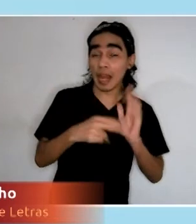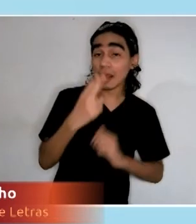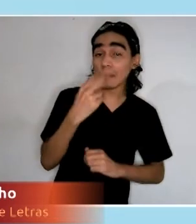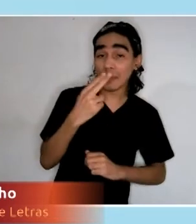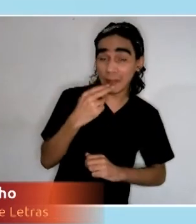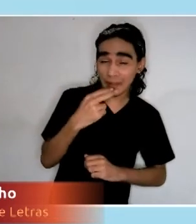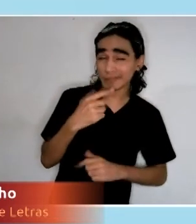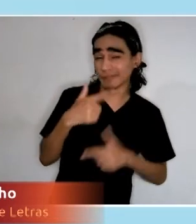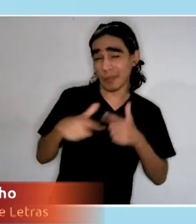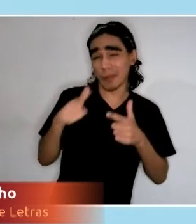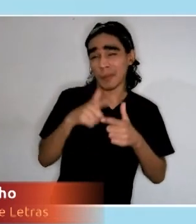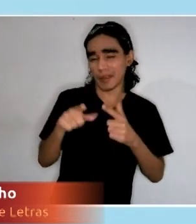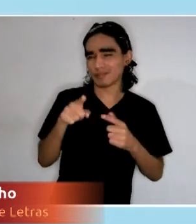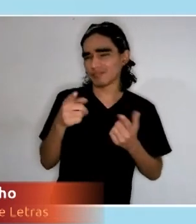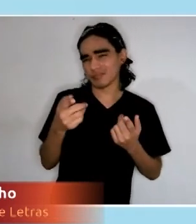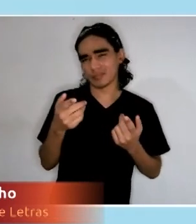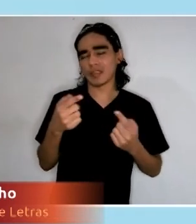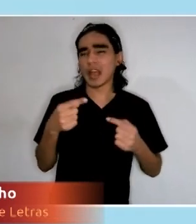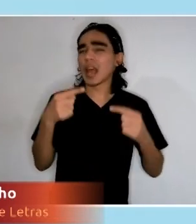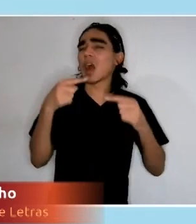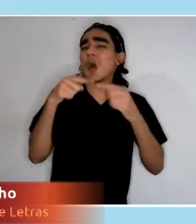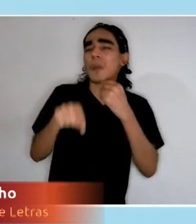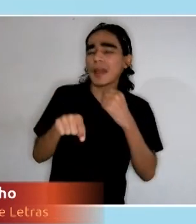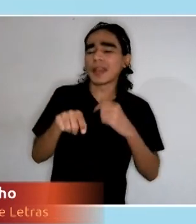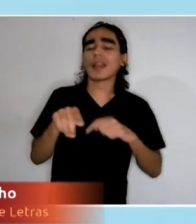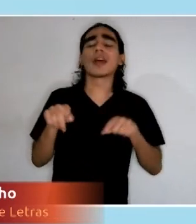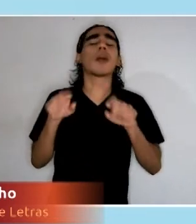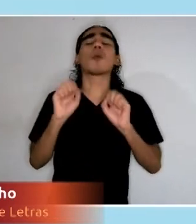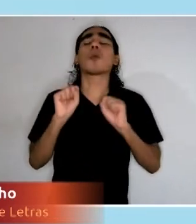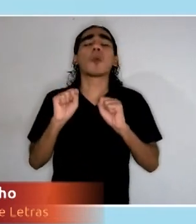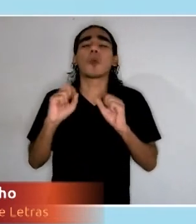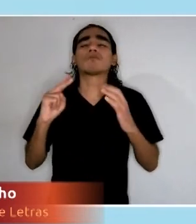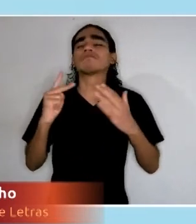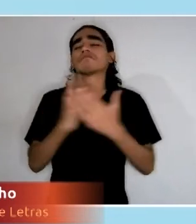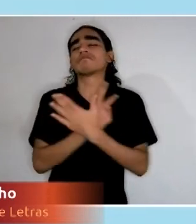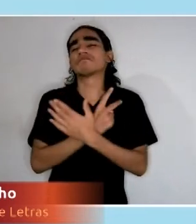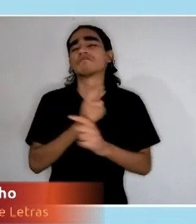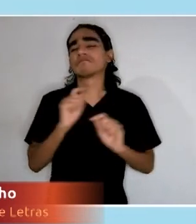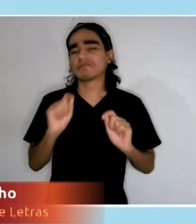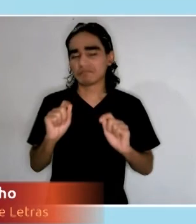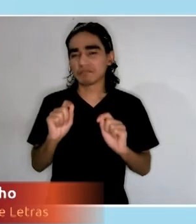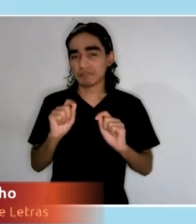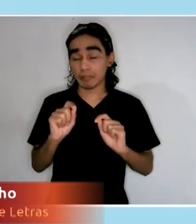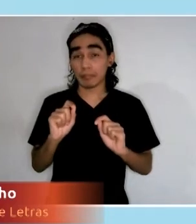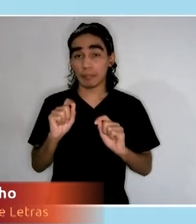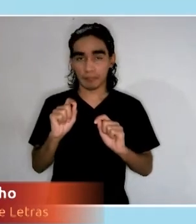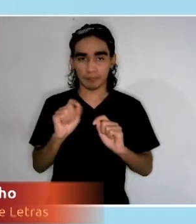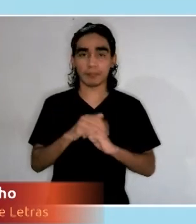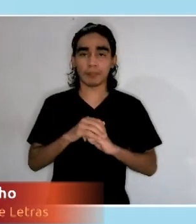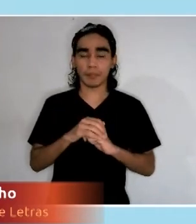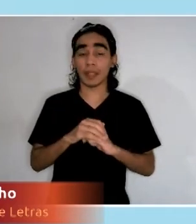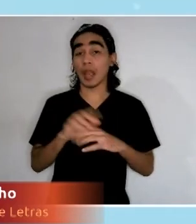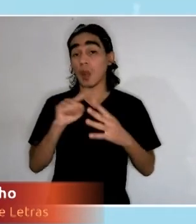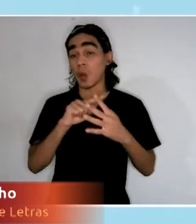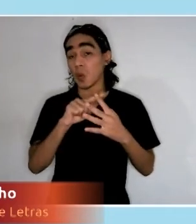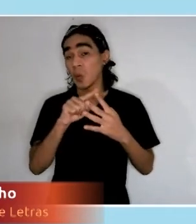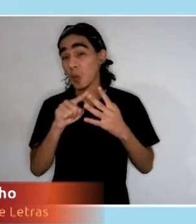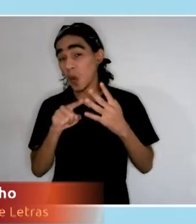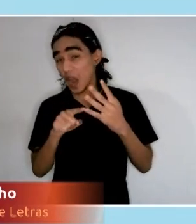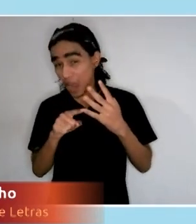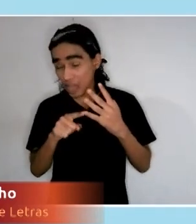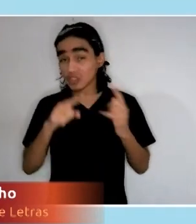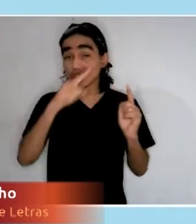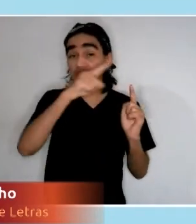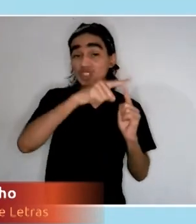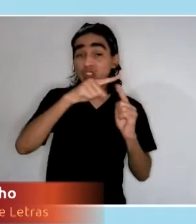ou por inadequação da dieta mesmo, elas resultam da confluência do que a gente chama de 4 grandes pandemias.